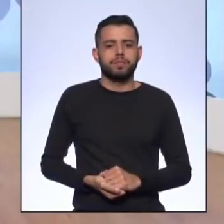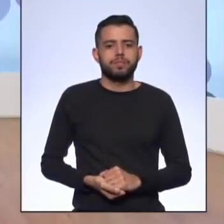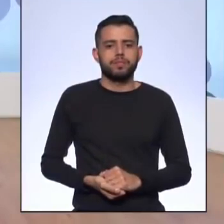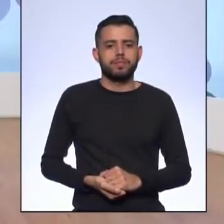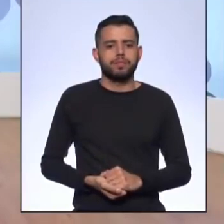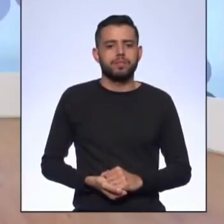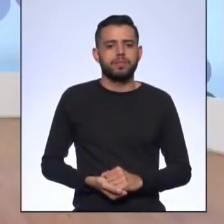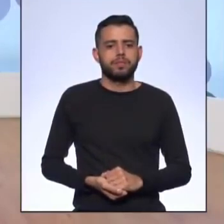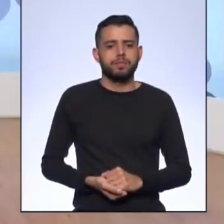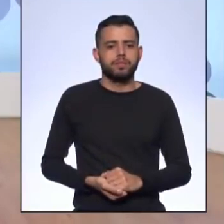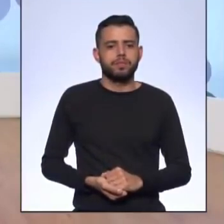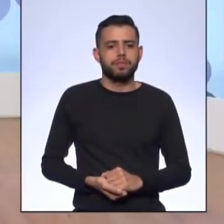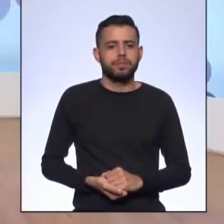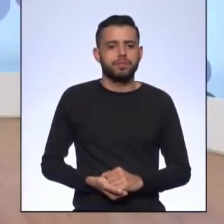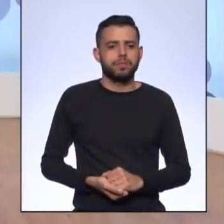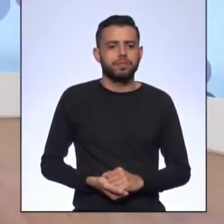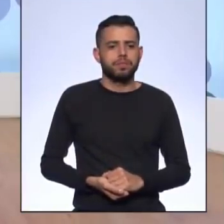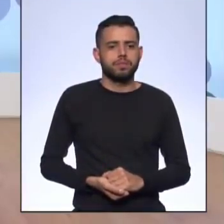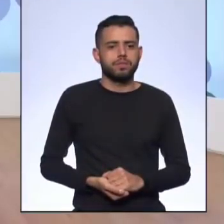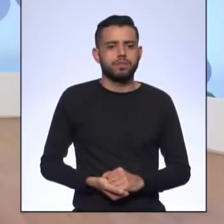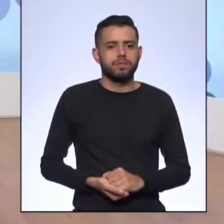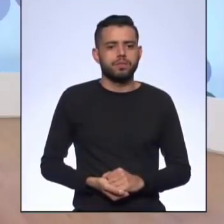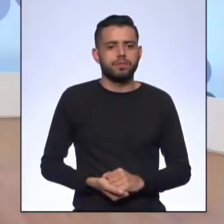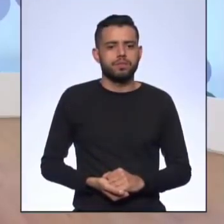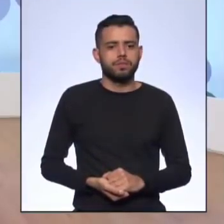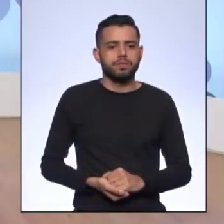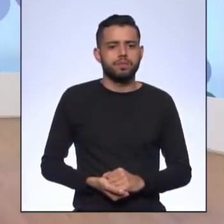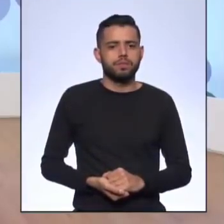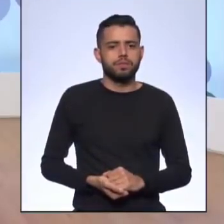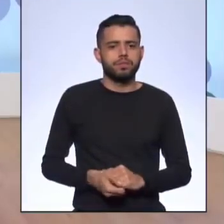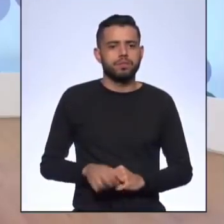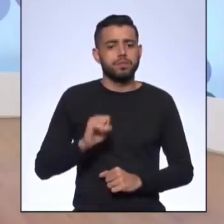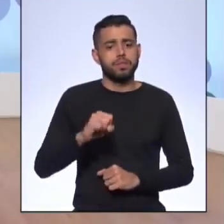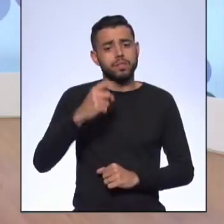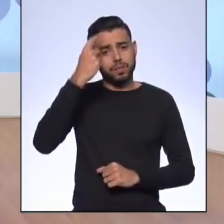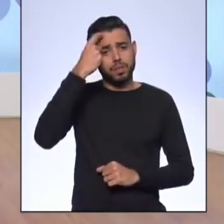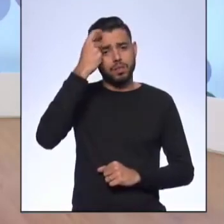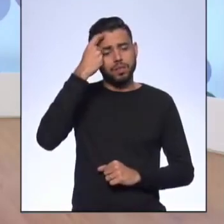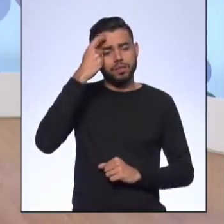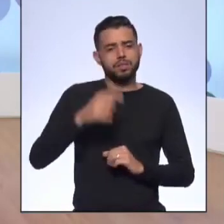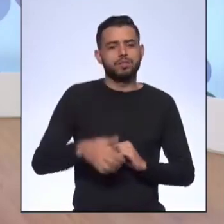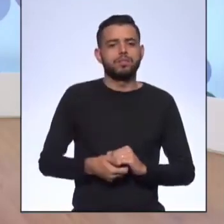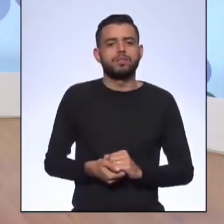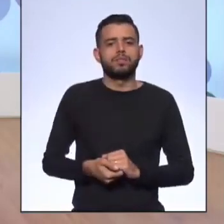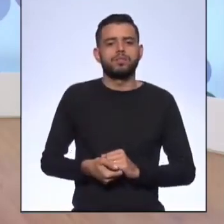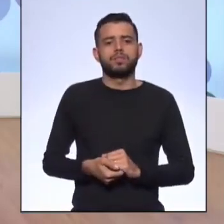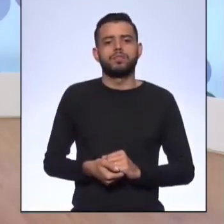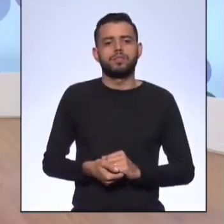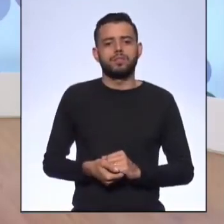para um próximo. Se a gente pensar aqui num indivíduo que tem,